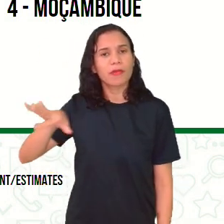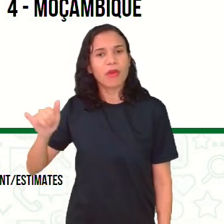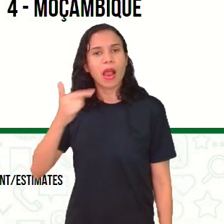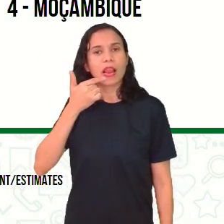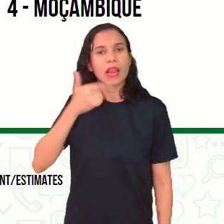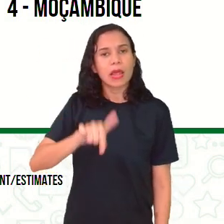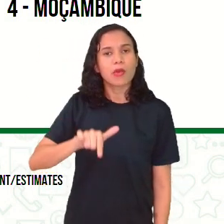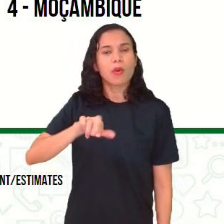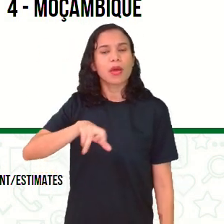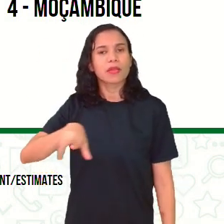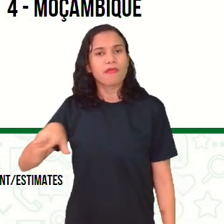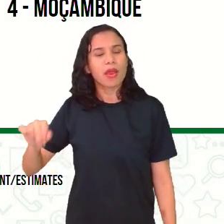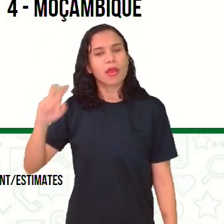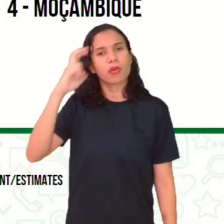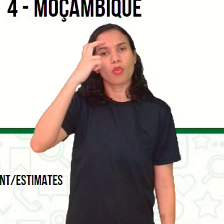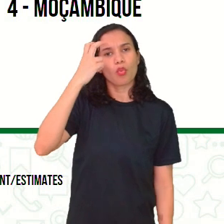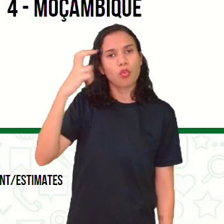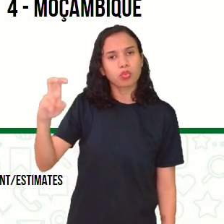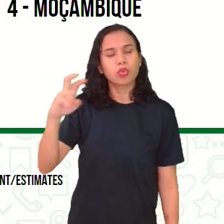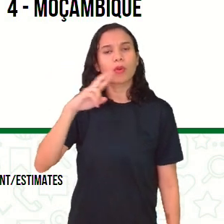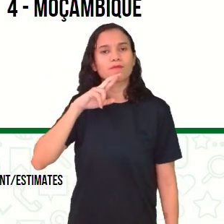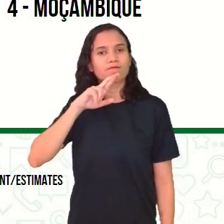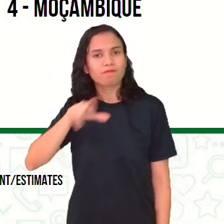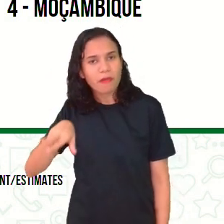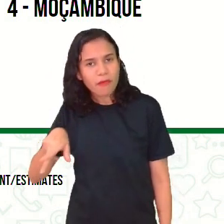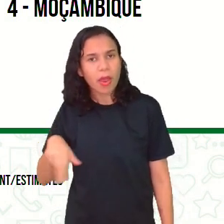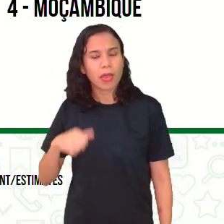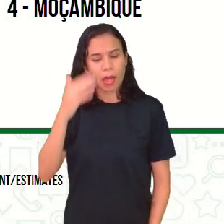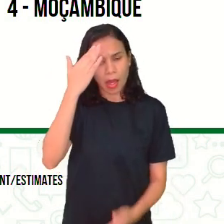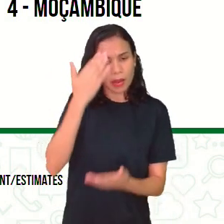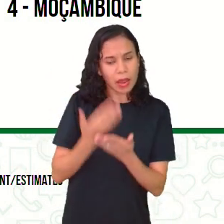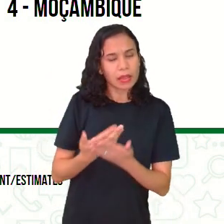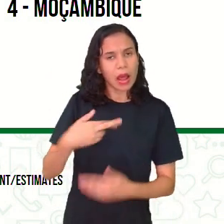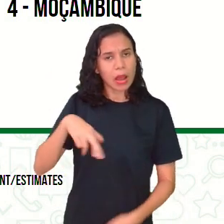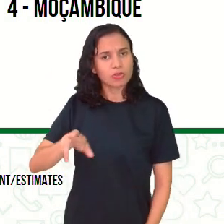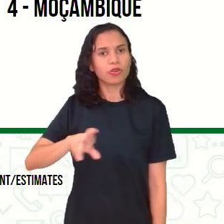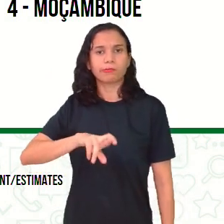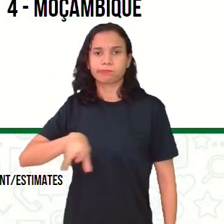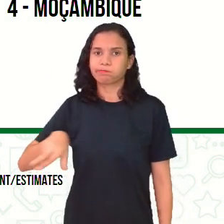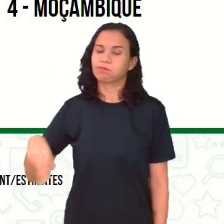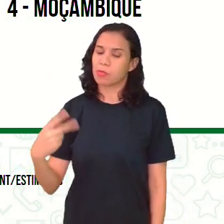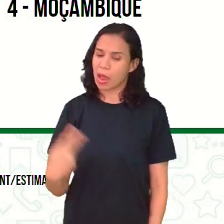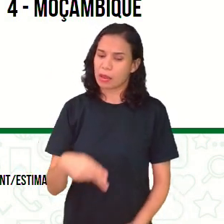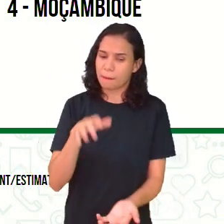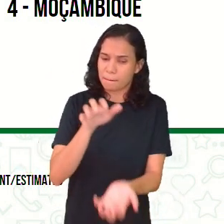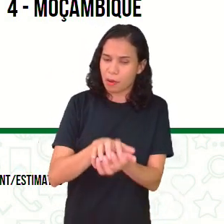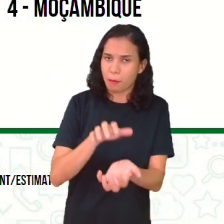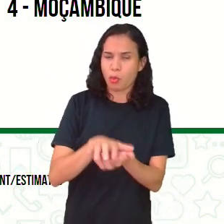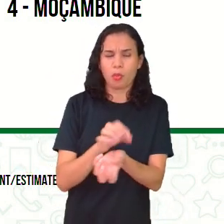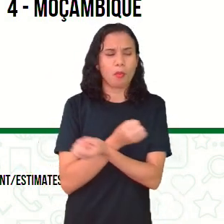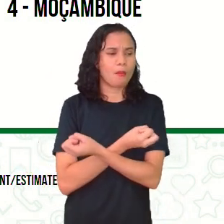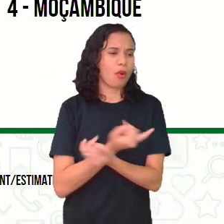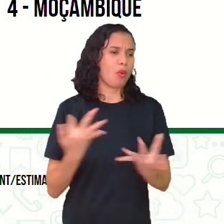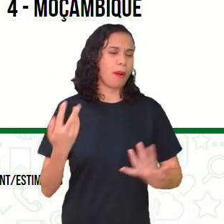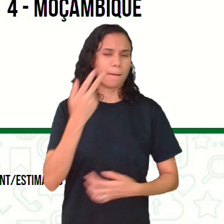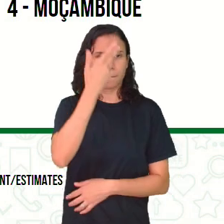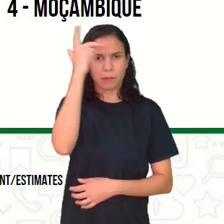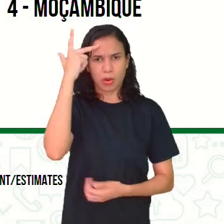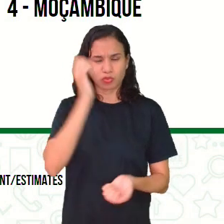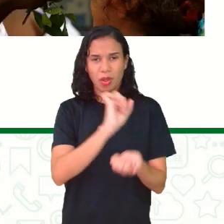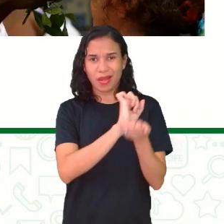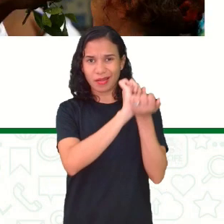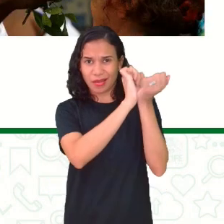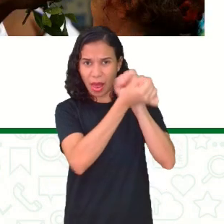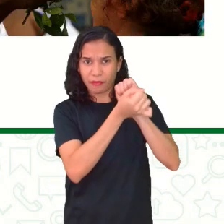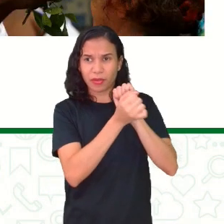diferentes, culturas diferentes, formas de acreditar diferentes, tá? E aqui em Pernambuco, então, muitas e muitas pessoas foram escravizadas vindas